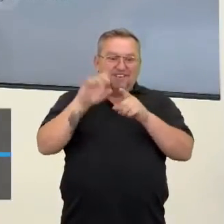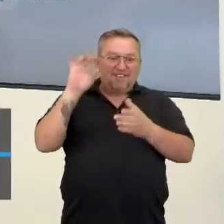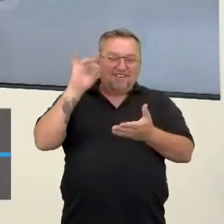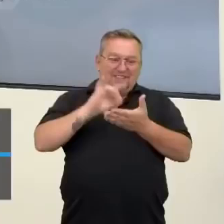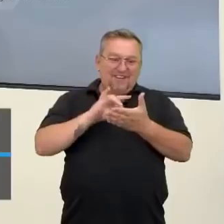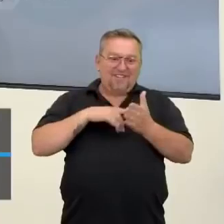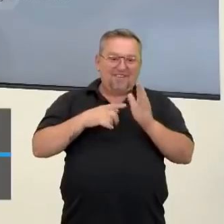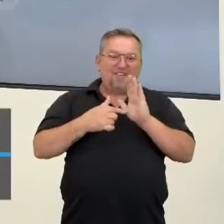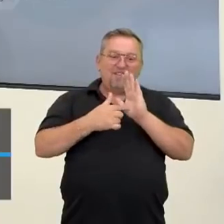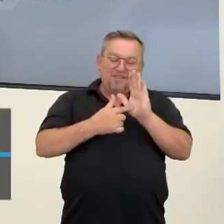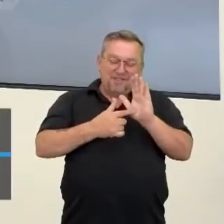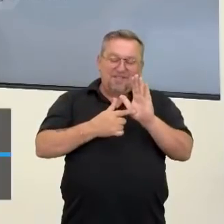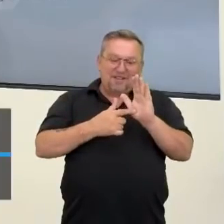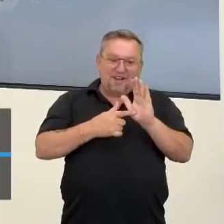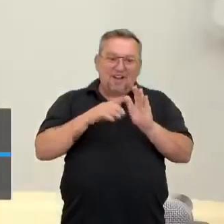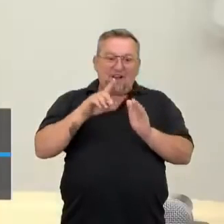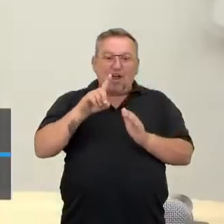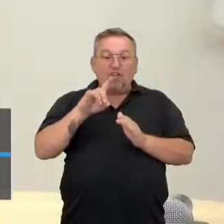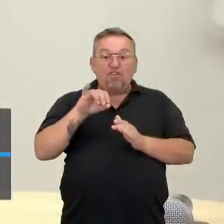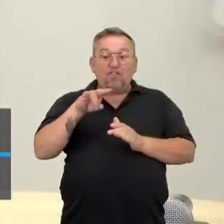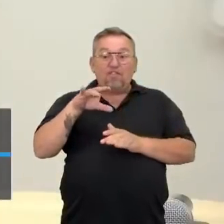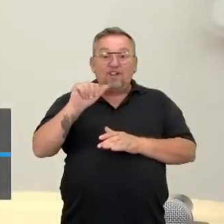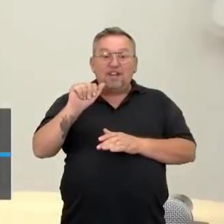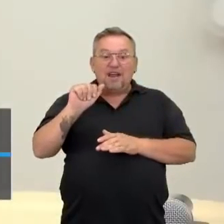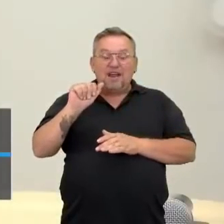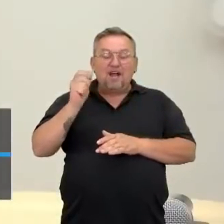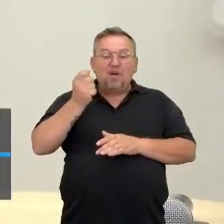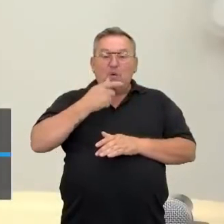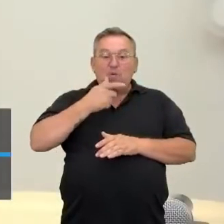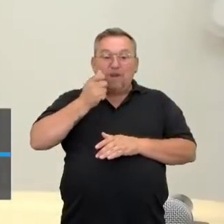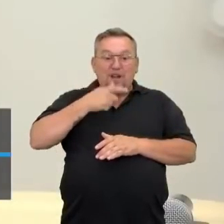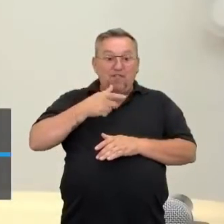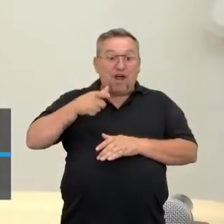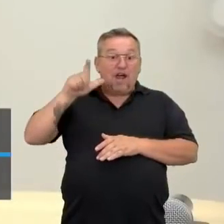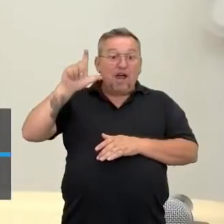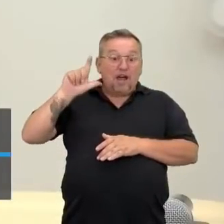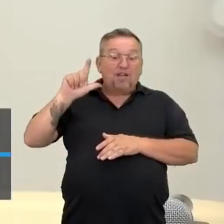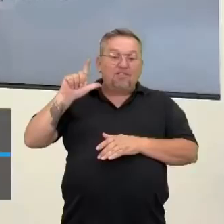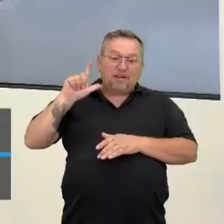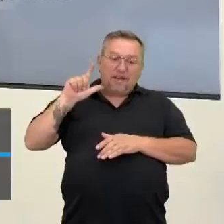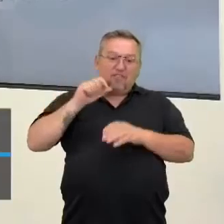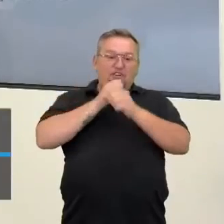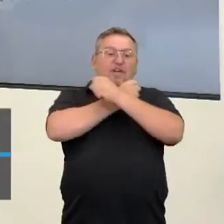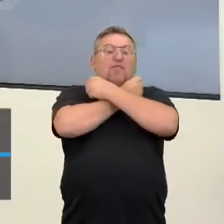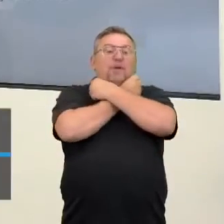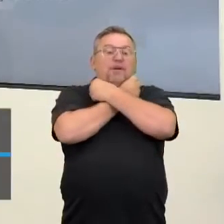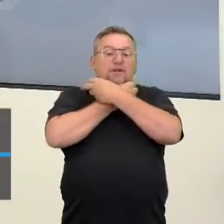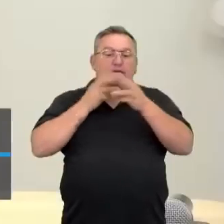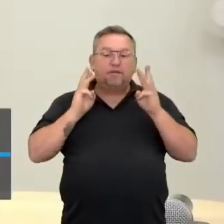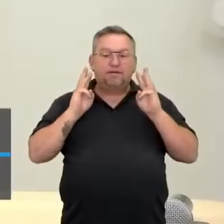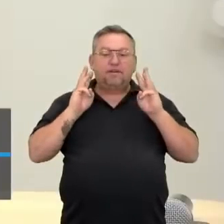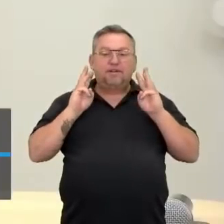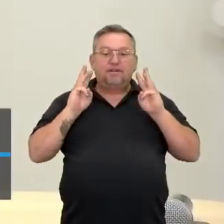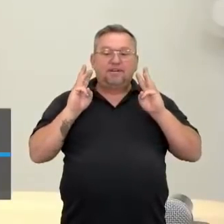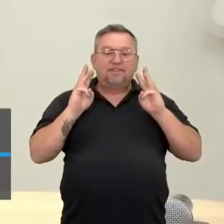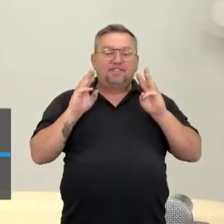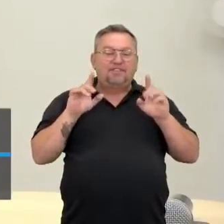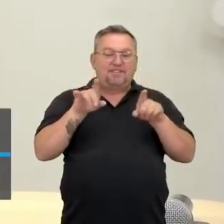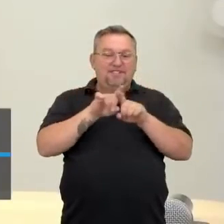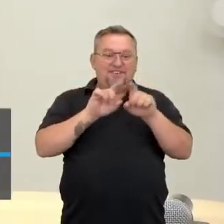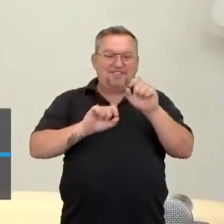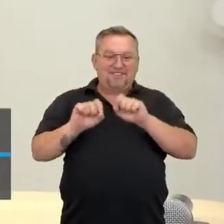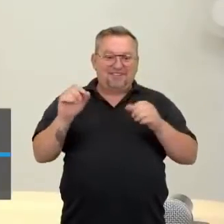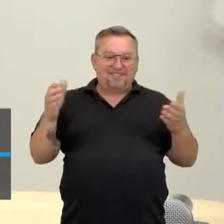já aparece na Divina Comédia antes do Shakespeare. E já tinha poemas